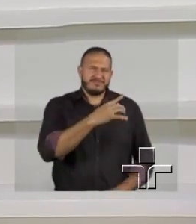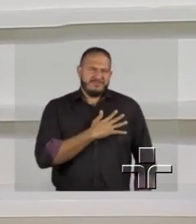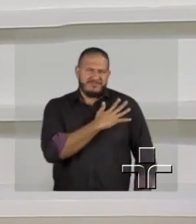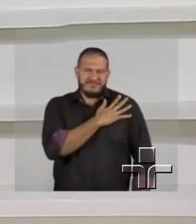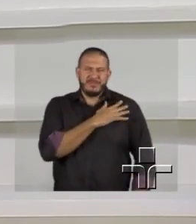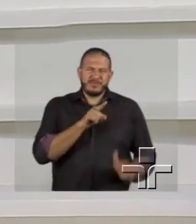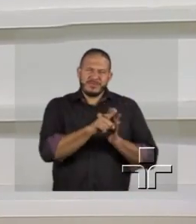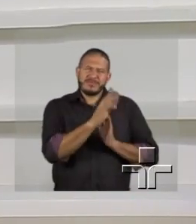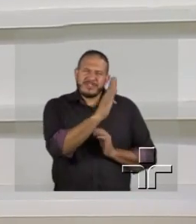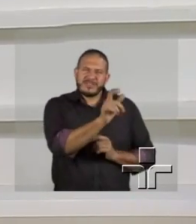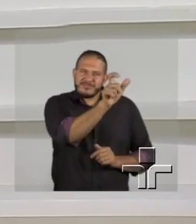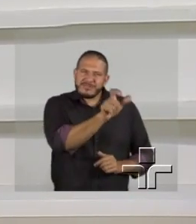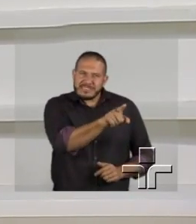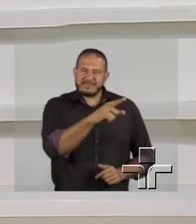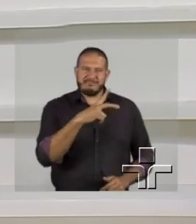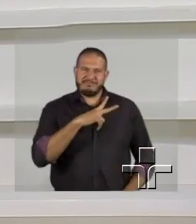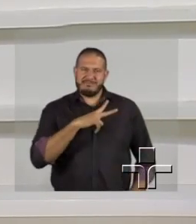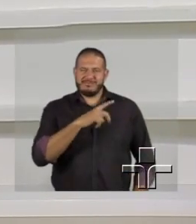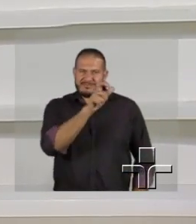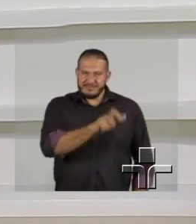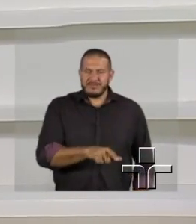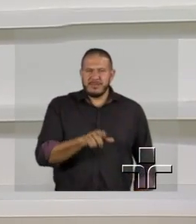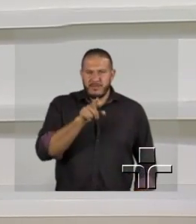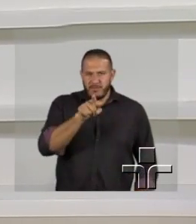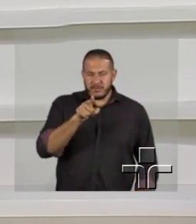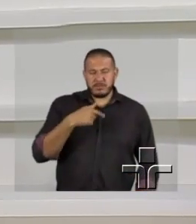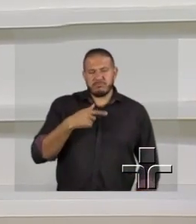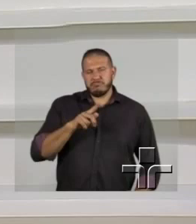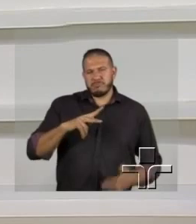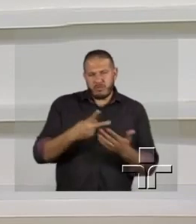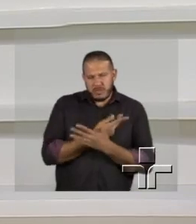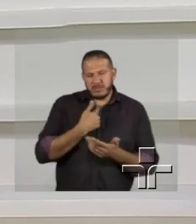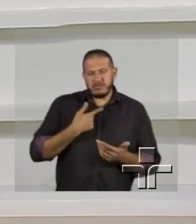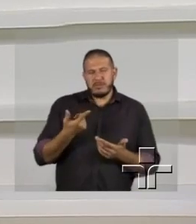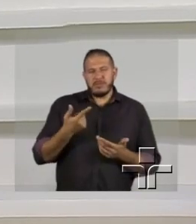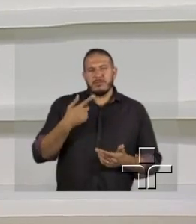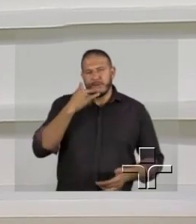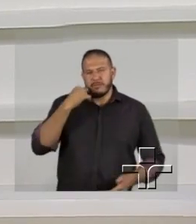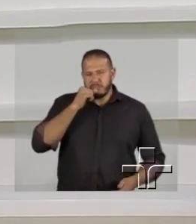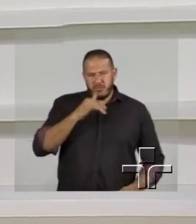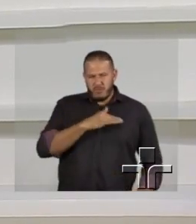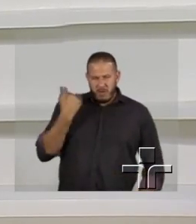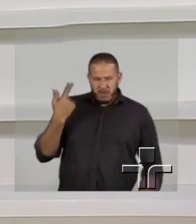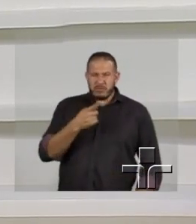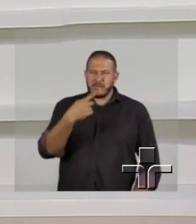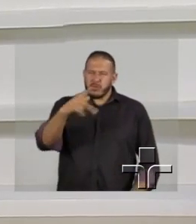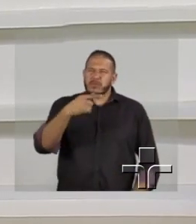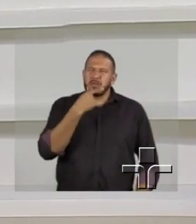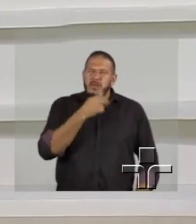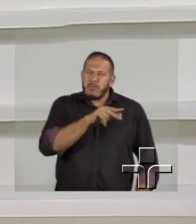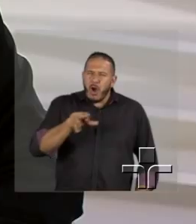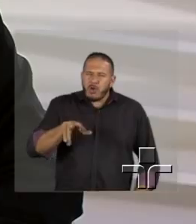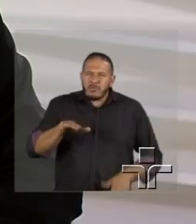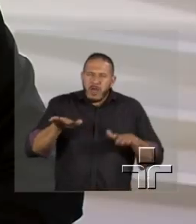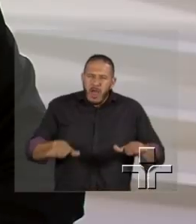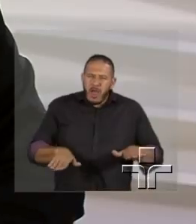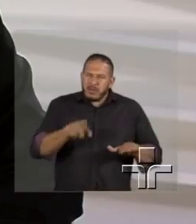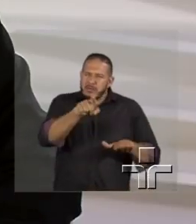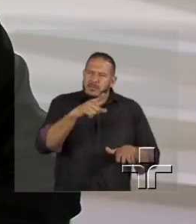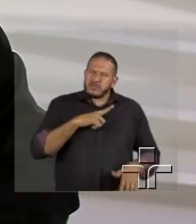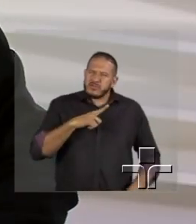né? Então, e não viram a minha agenda, casualmente eu estava voando naquela hora num avião da Força Aérea,